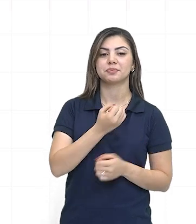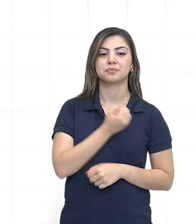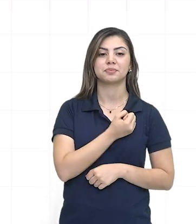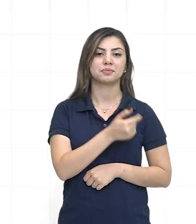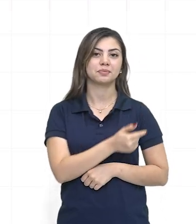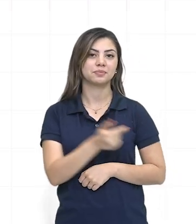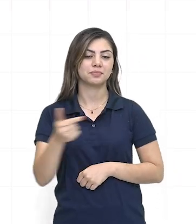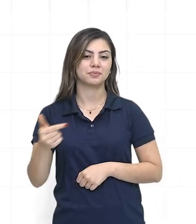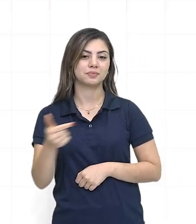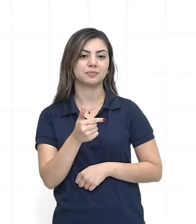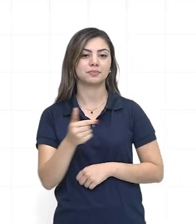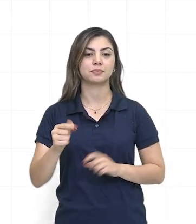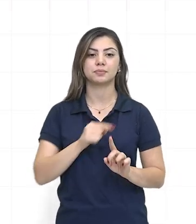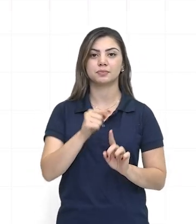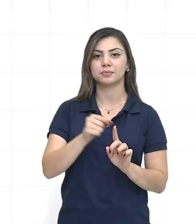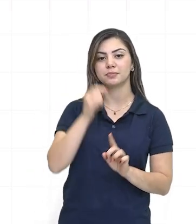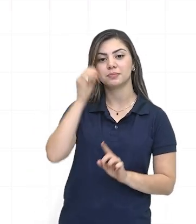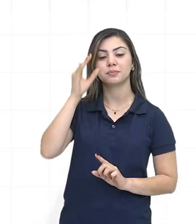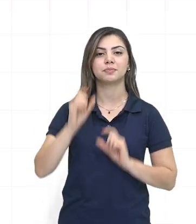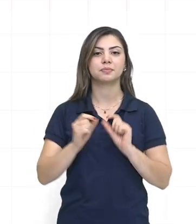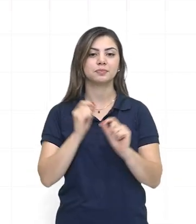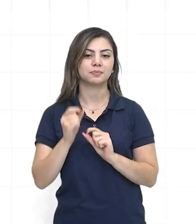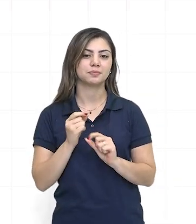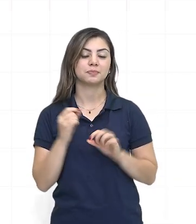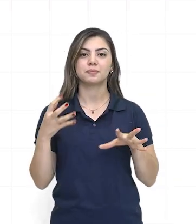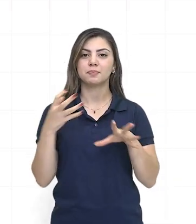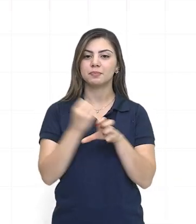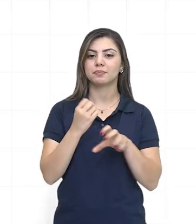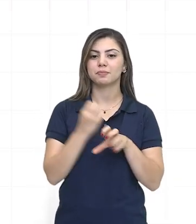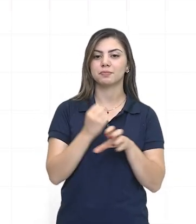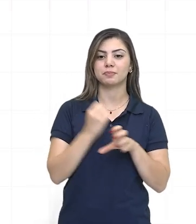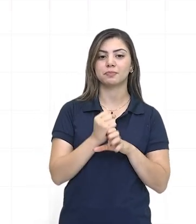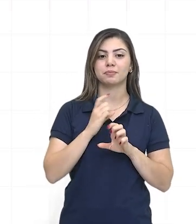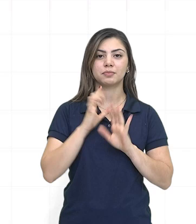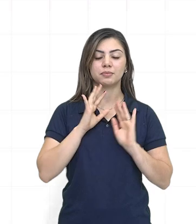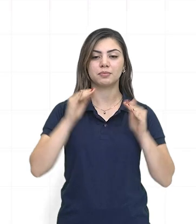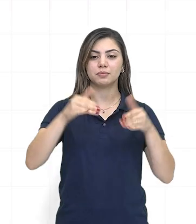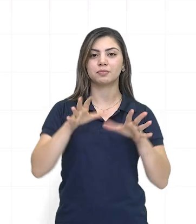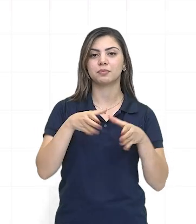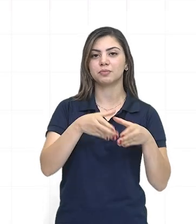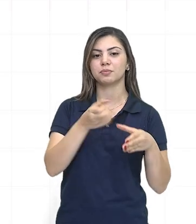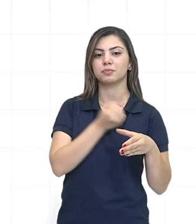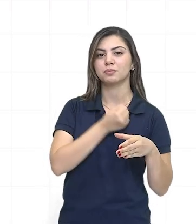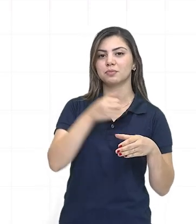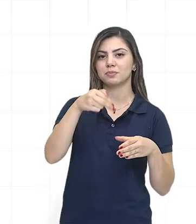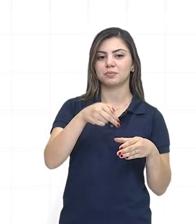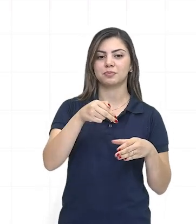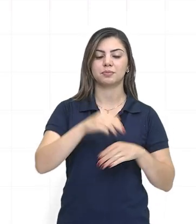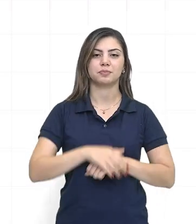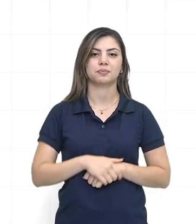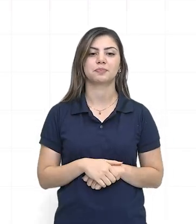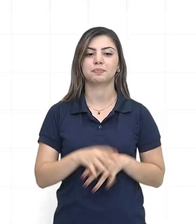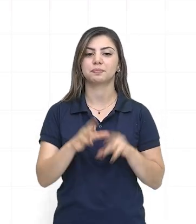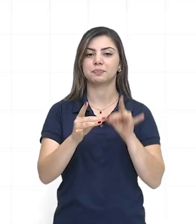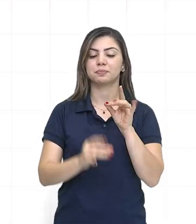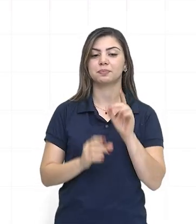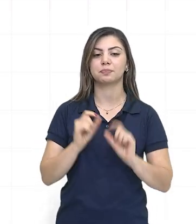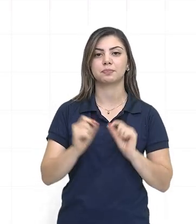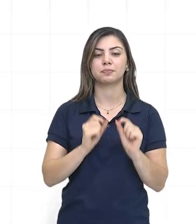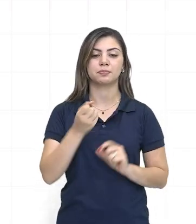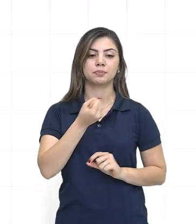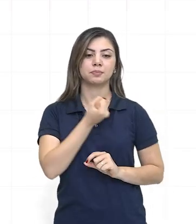A nossa aula é de número 22. O objeto de conhecimento é problemas envolvendo operações com números